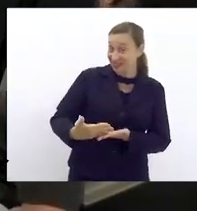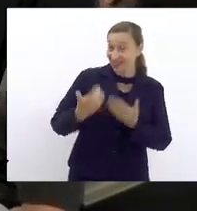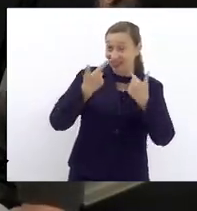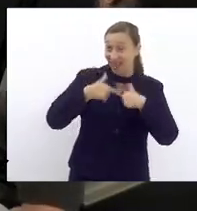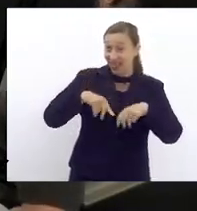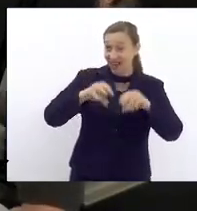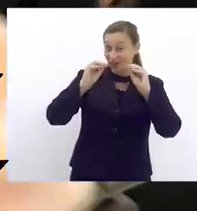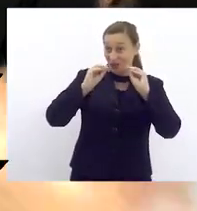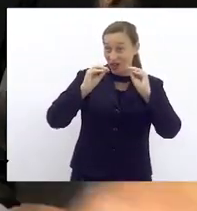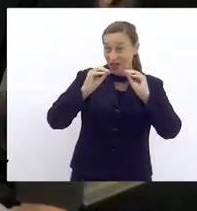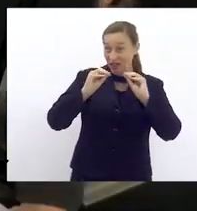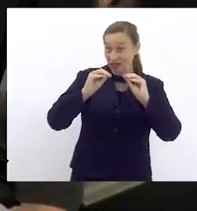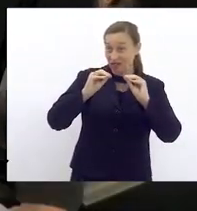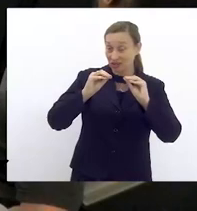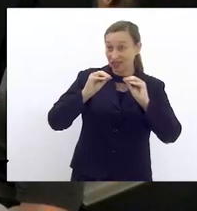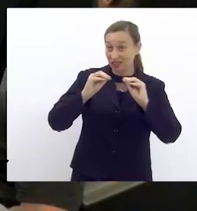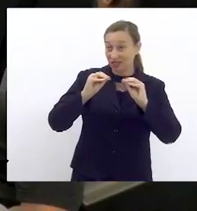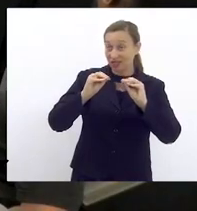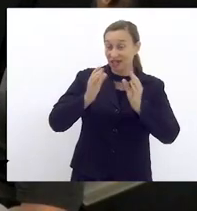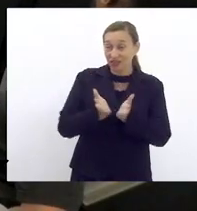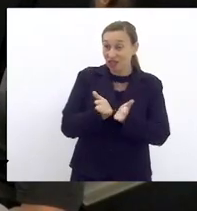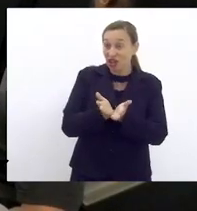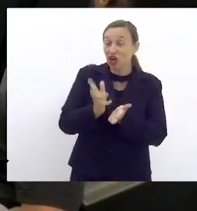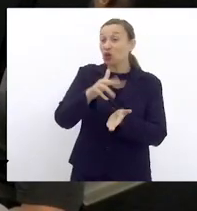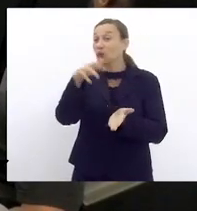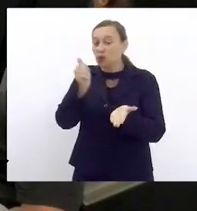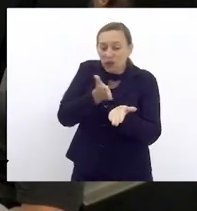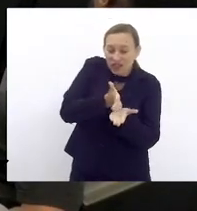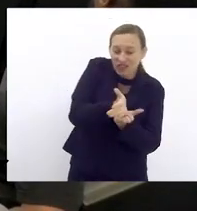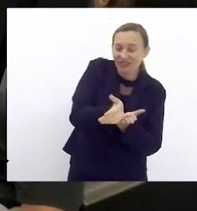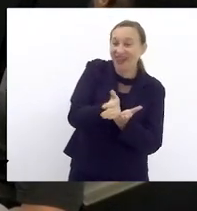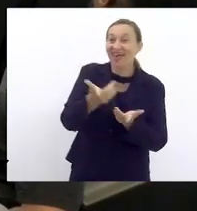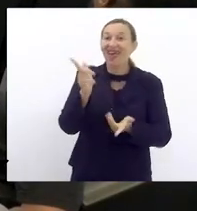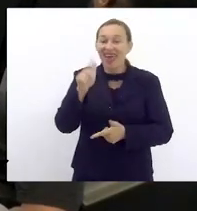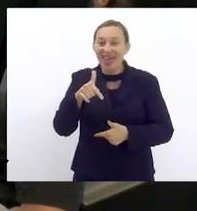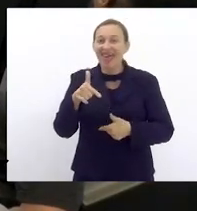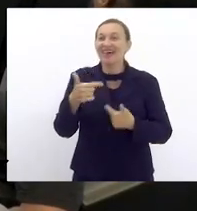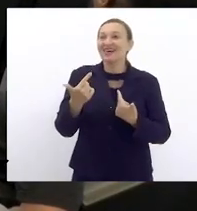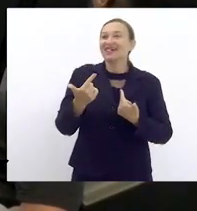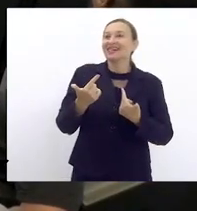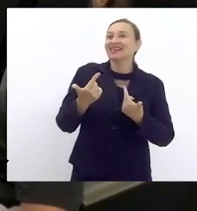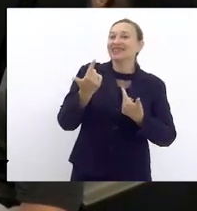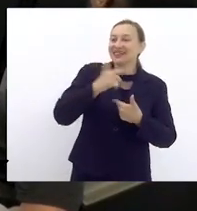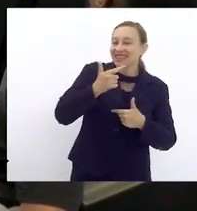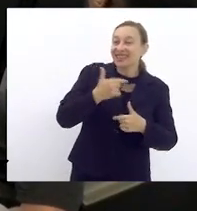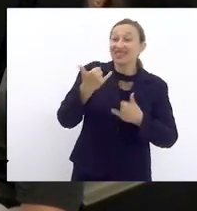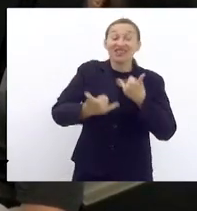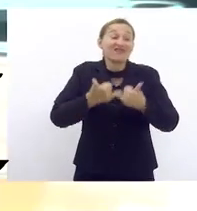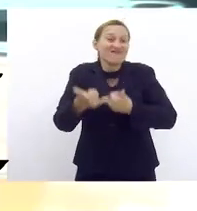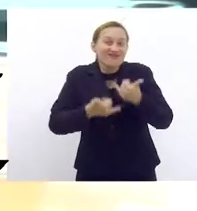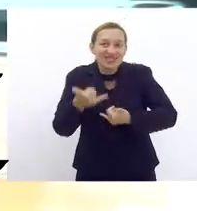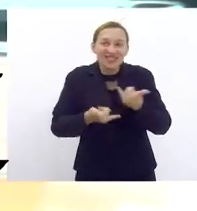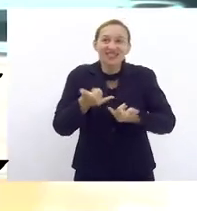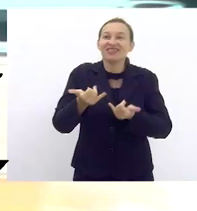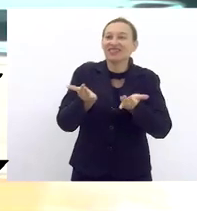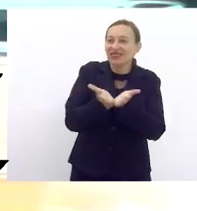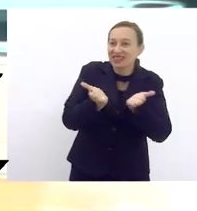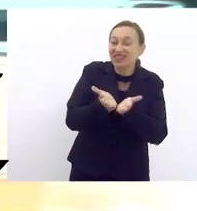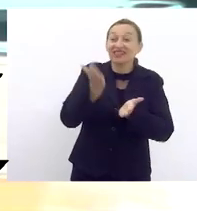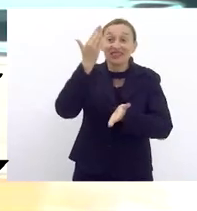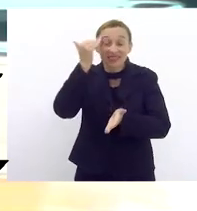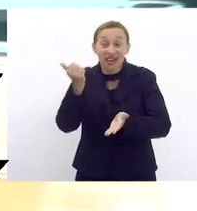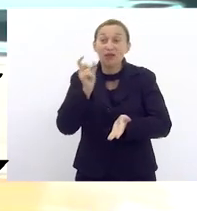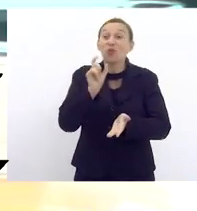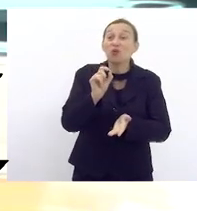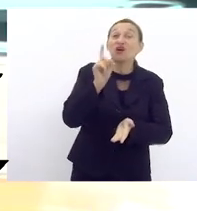linguagem evangélica Nunca me desviei isso é muito engraçado a gente a gente brinca com isso os evangélicos sabem o que